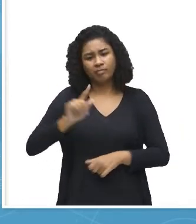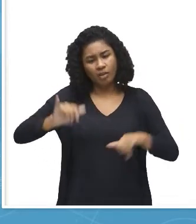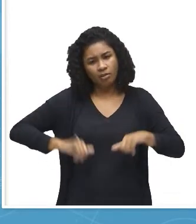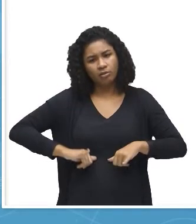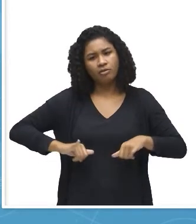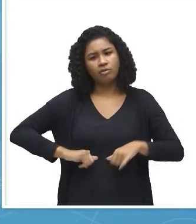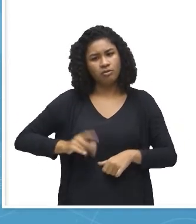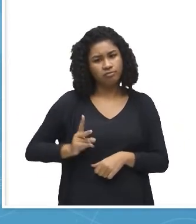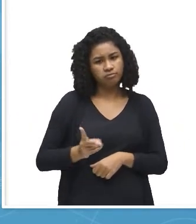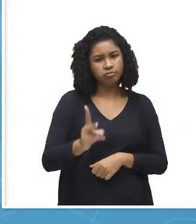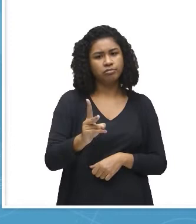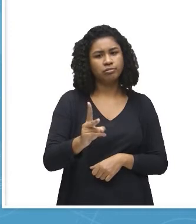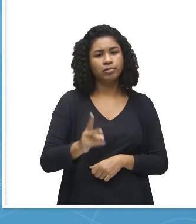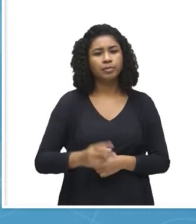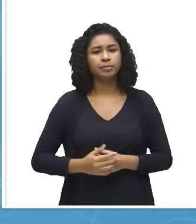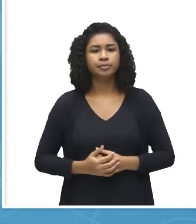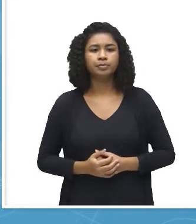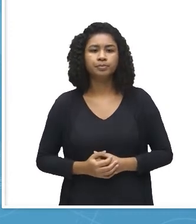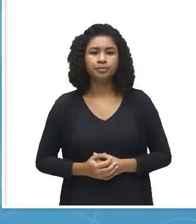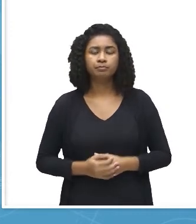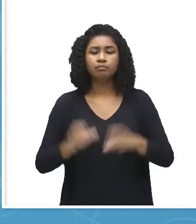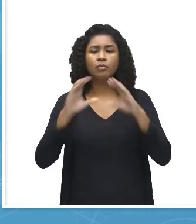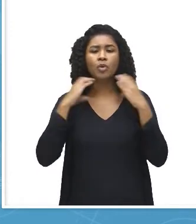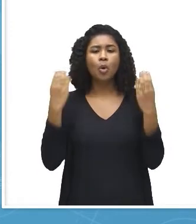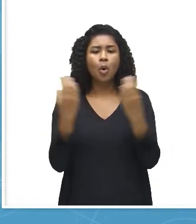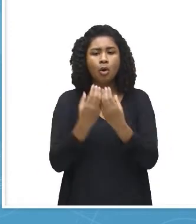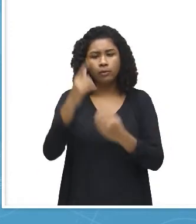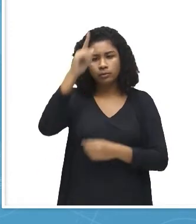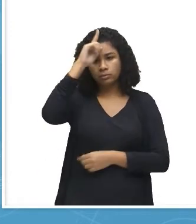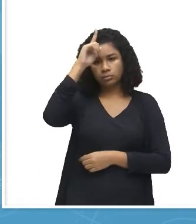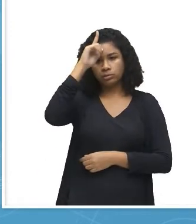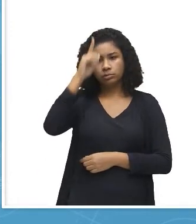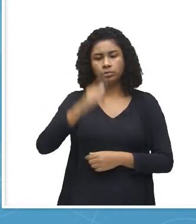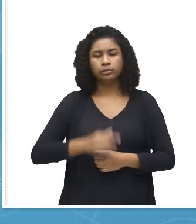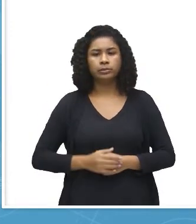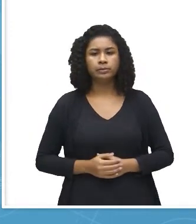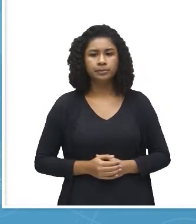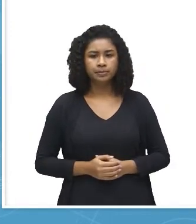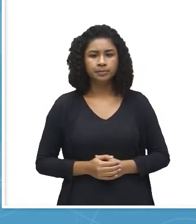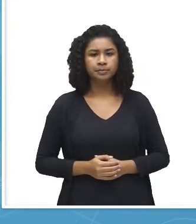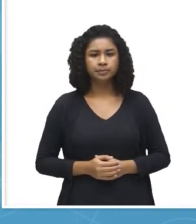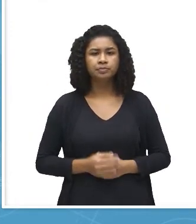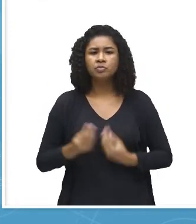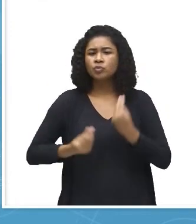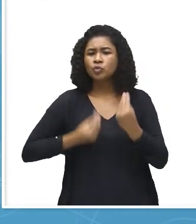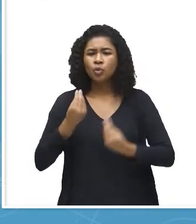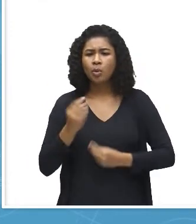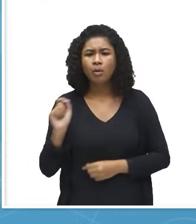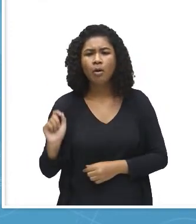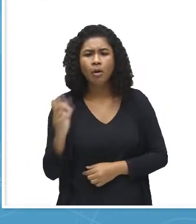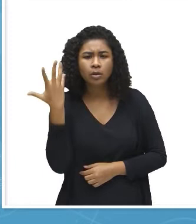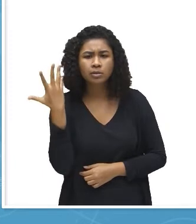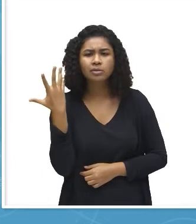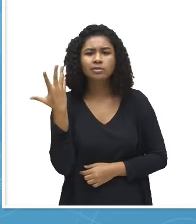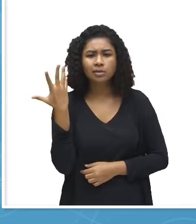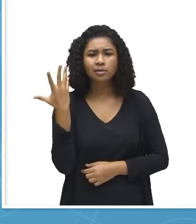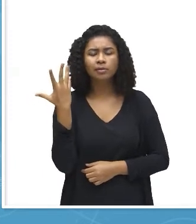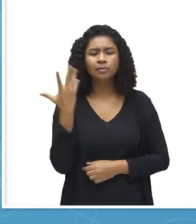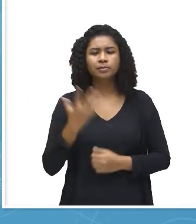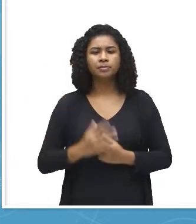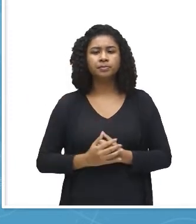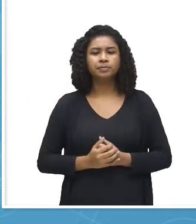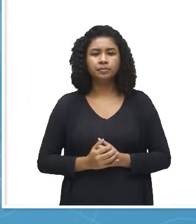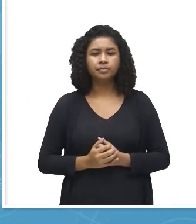Vamos lá, gente. Conferência de Berlim. Vamos entender como é que foi, o que se deu nessa conferência, que, de